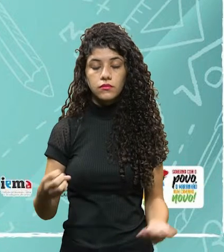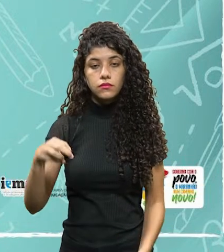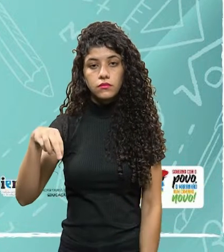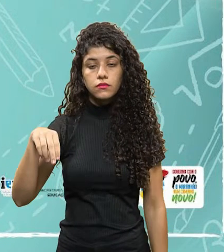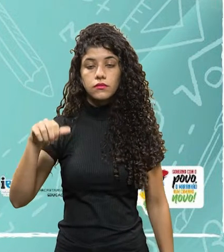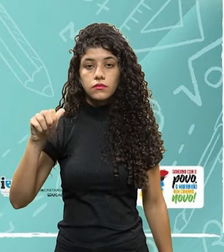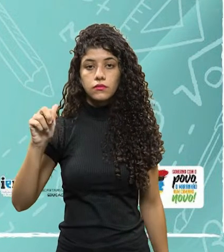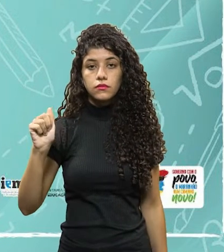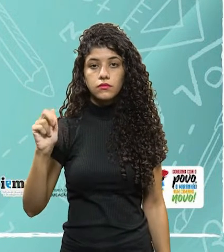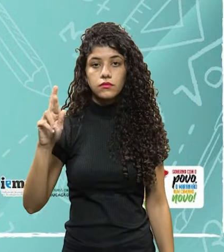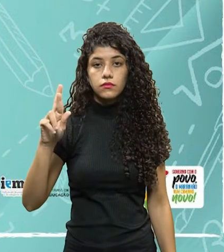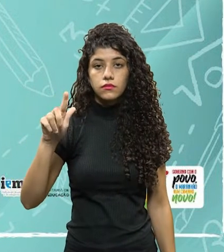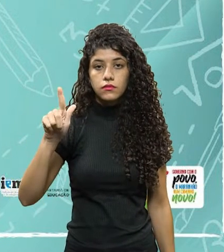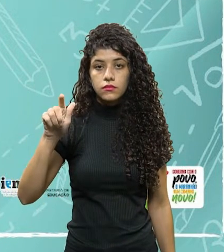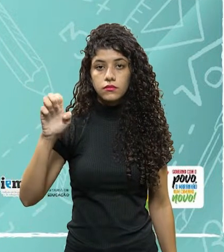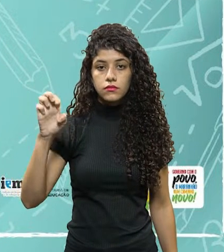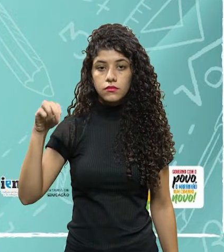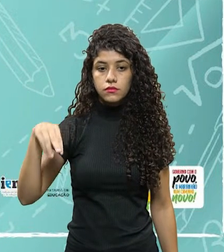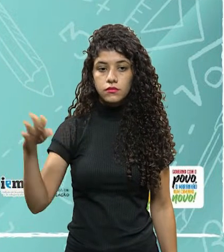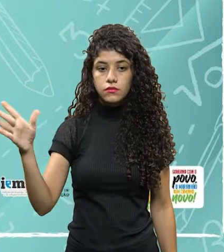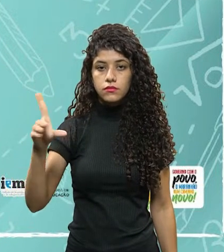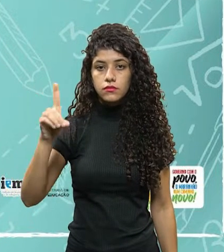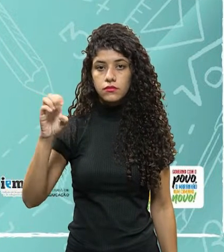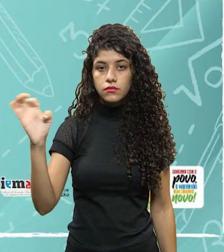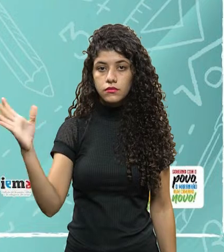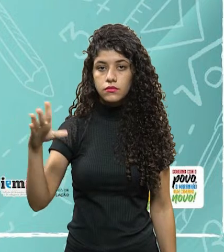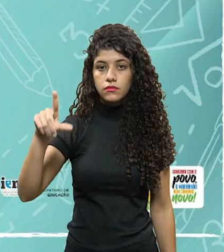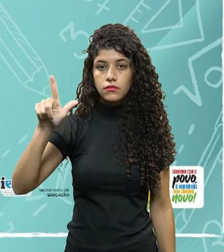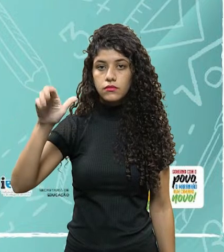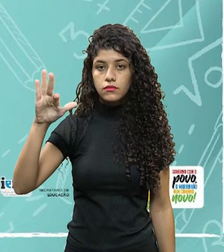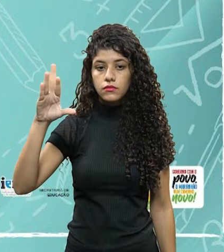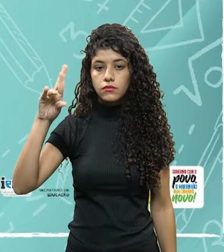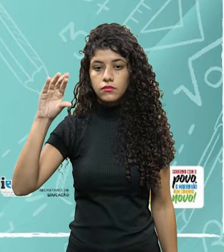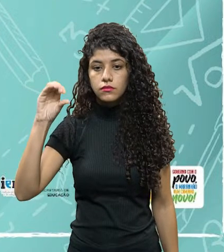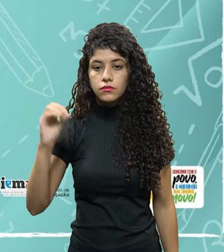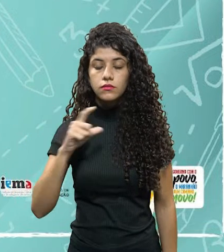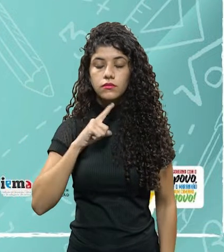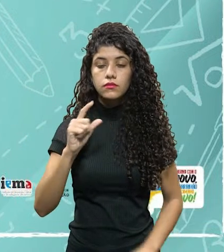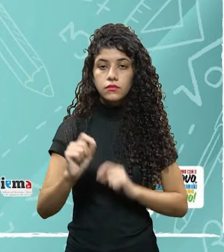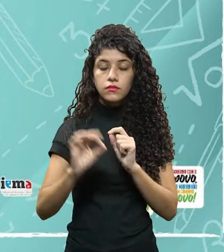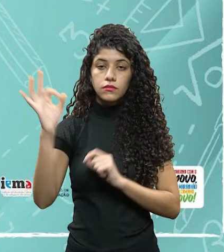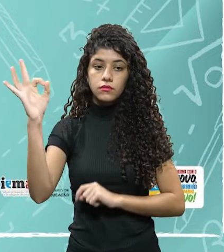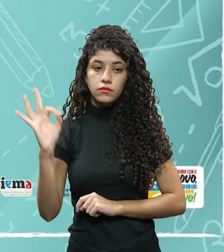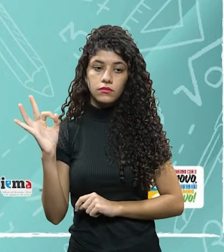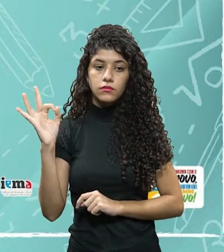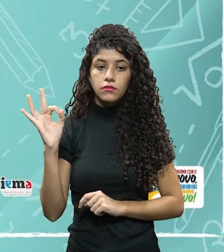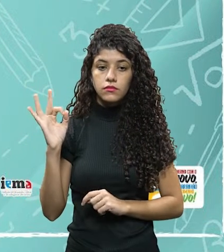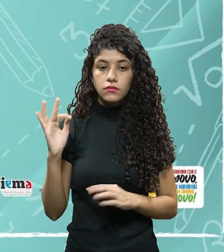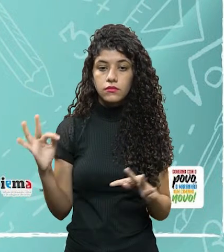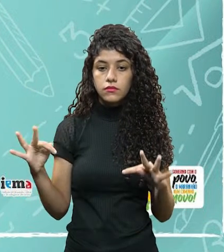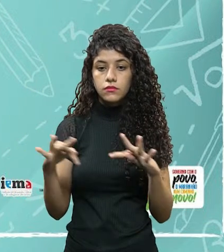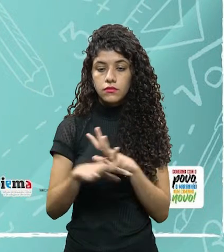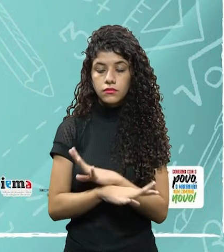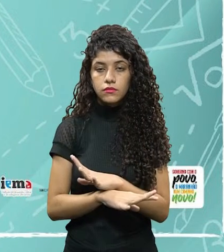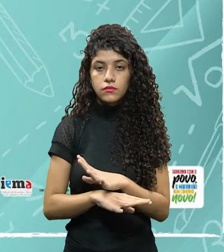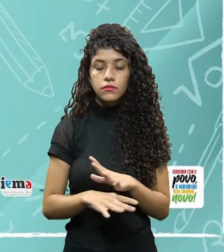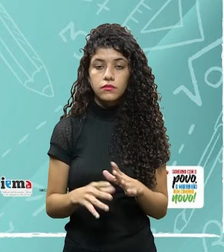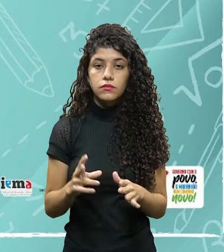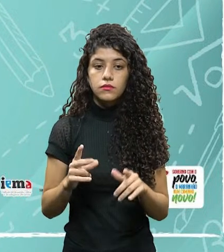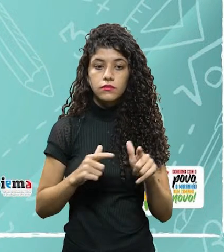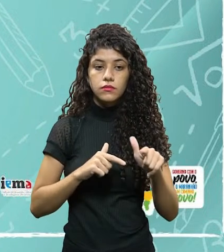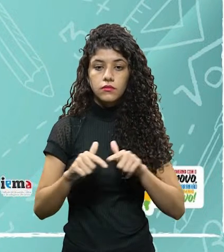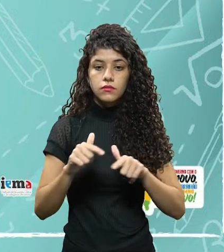A margem de lucro, por definição, é a porcentagem adicionada aos custos totais de um produto ou